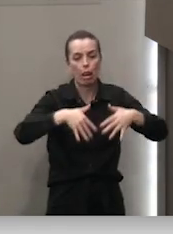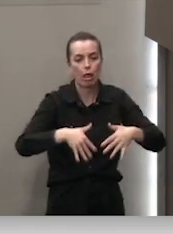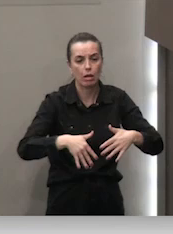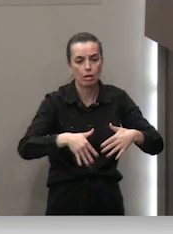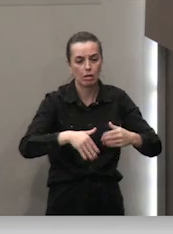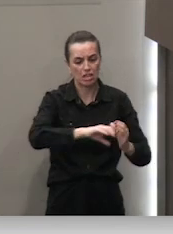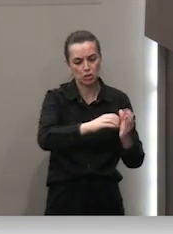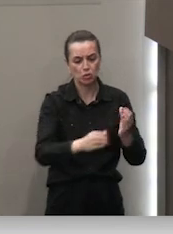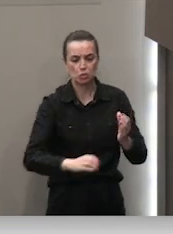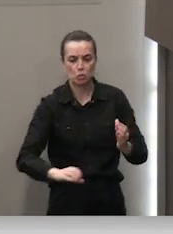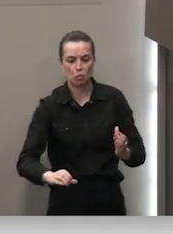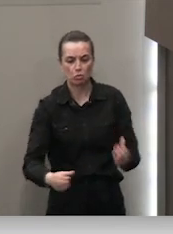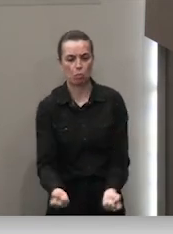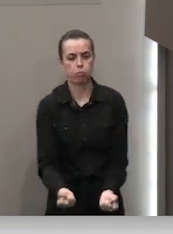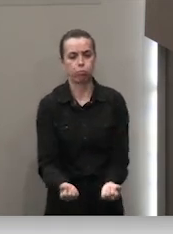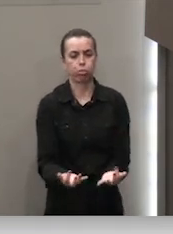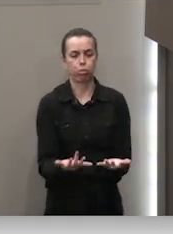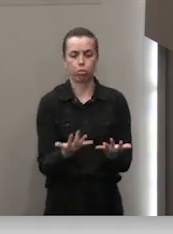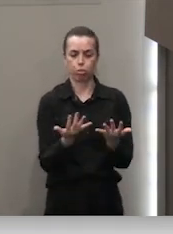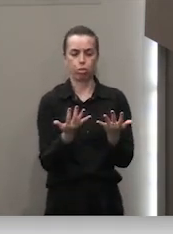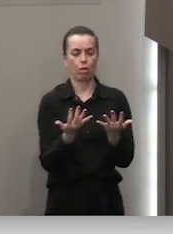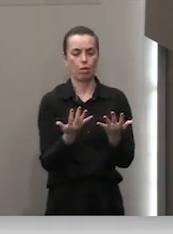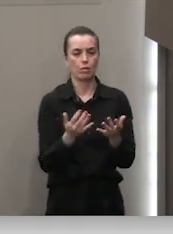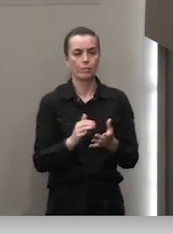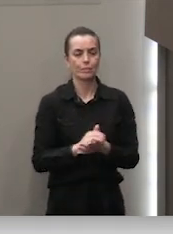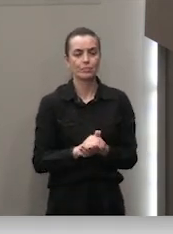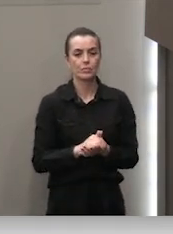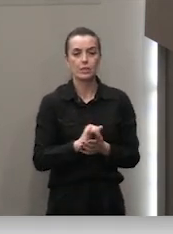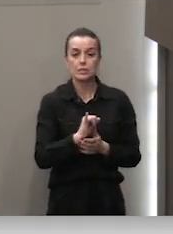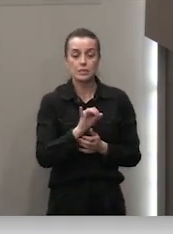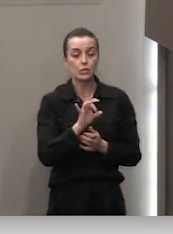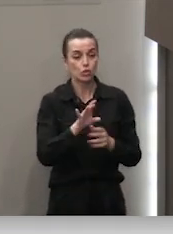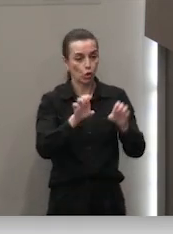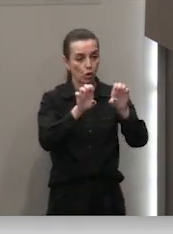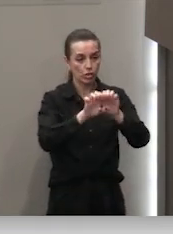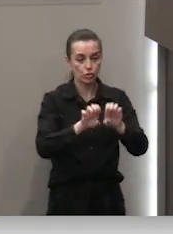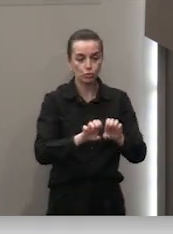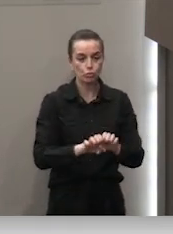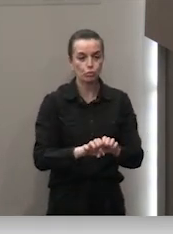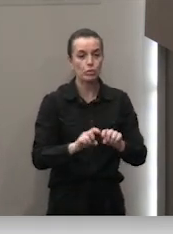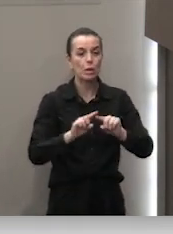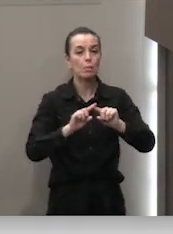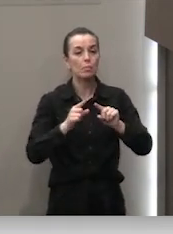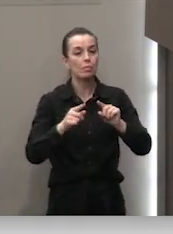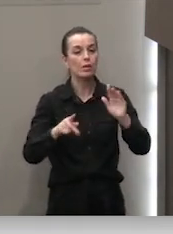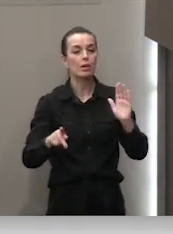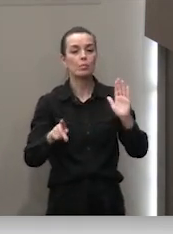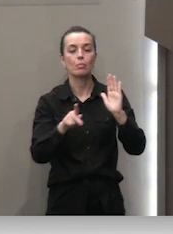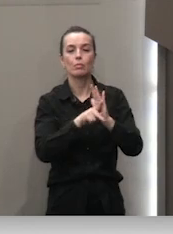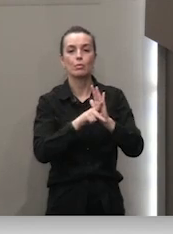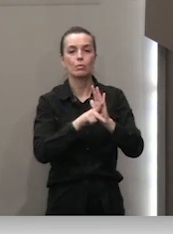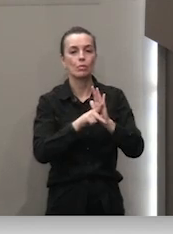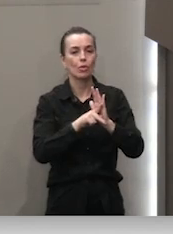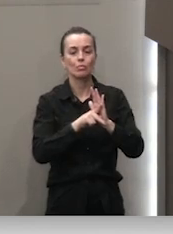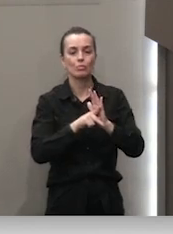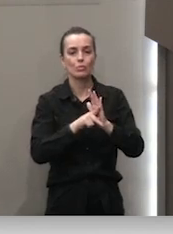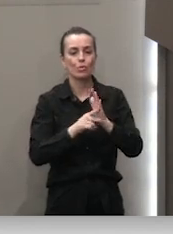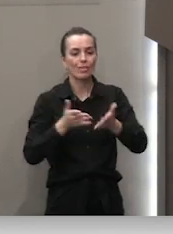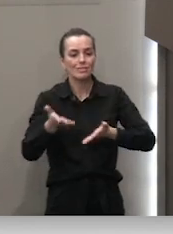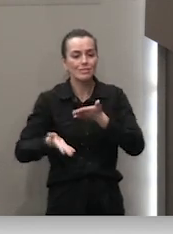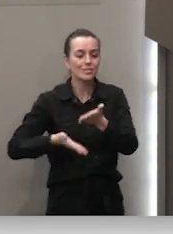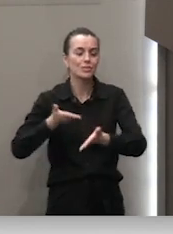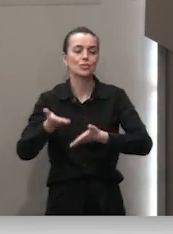voltando. Mas se fosse só a parte estrutural, mas a própria parte do serviço,